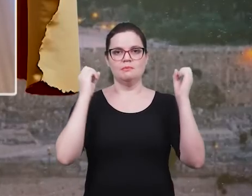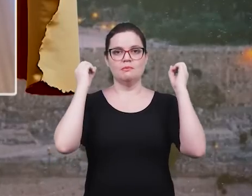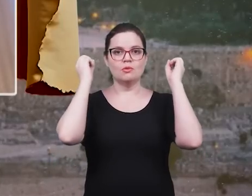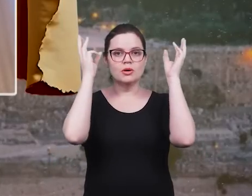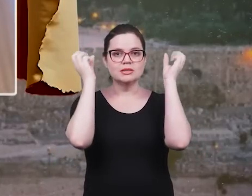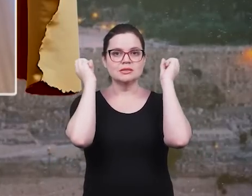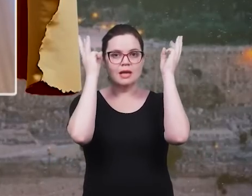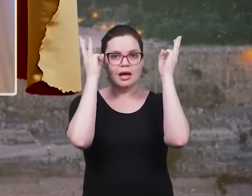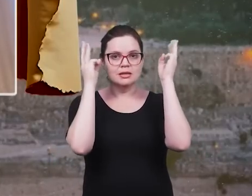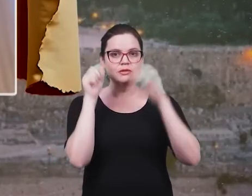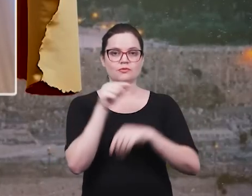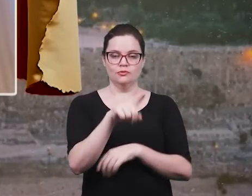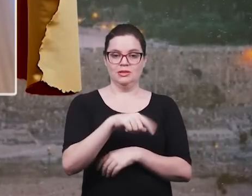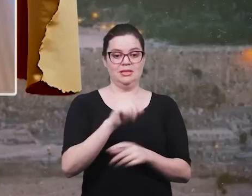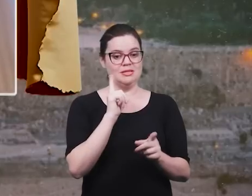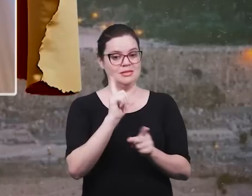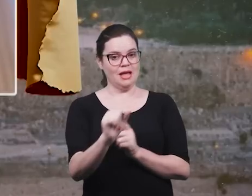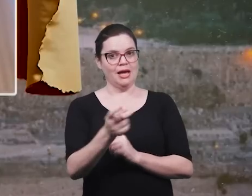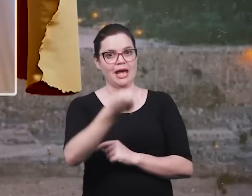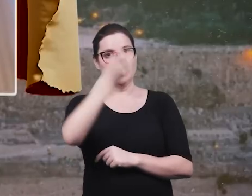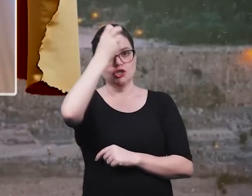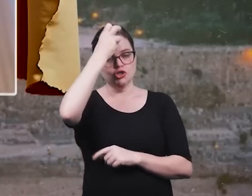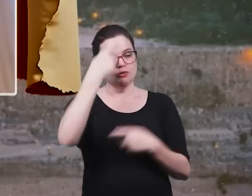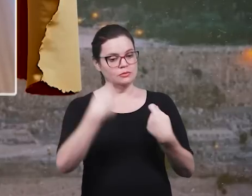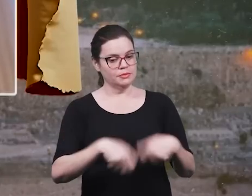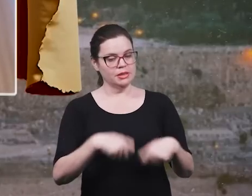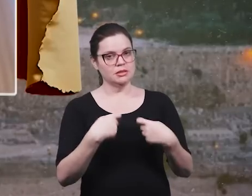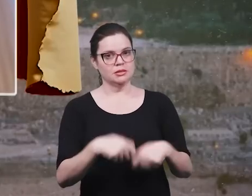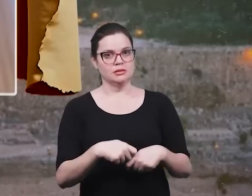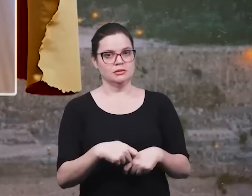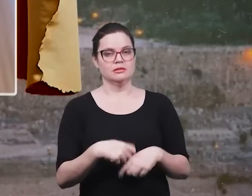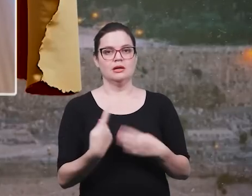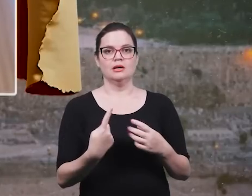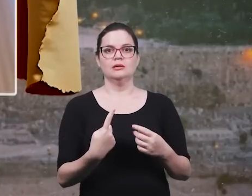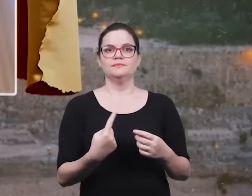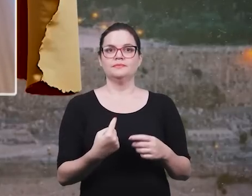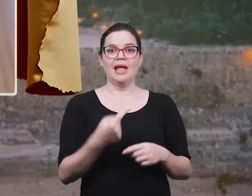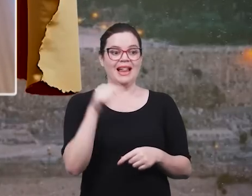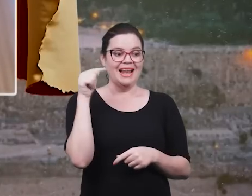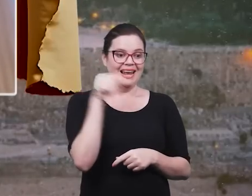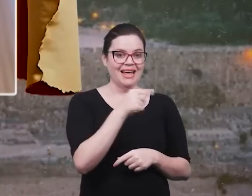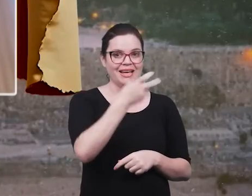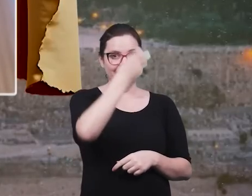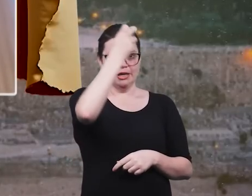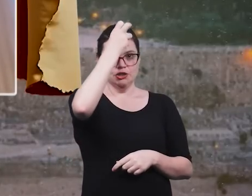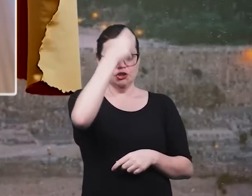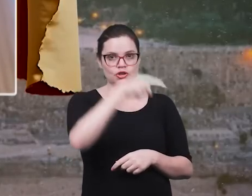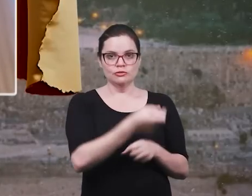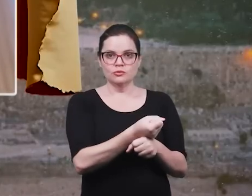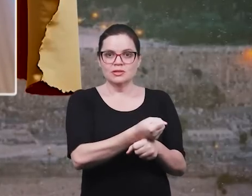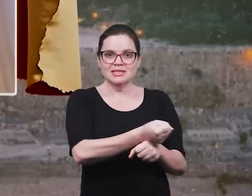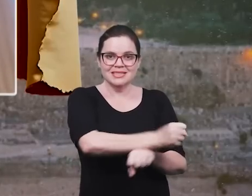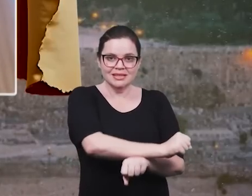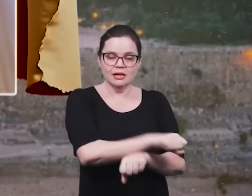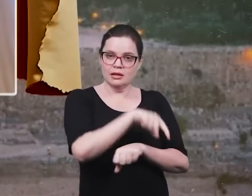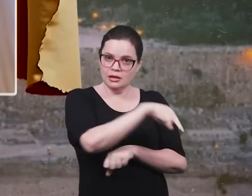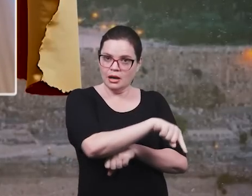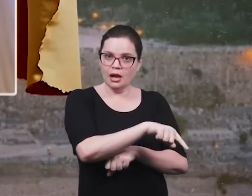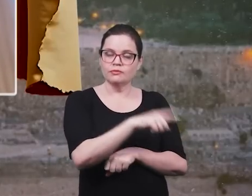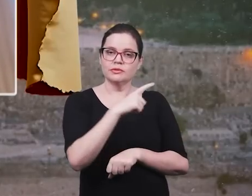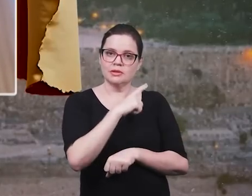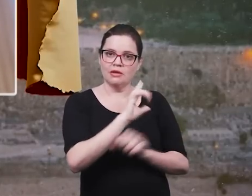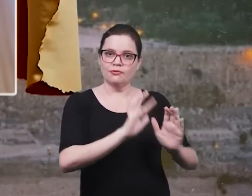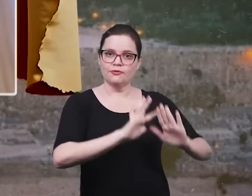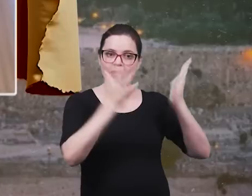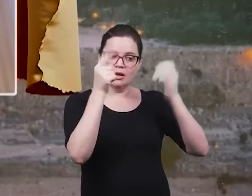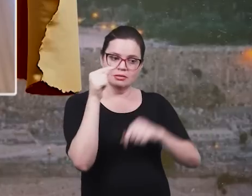para a saída do Egito. A primeira Páscoa aconteceu quando Israel ainda estava como escravo lá no Egito.